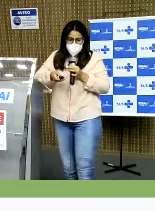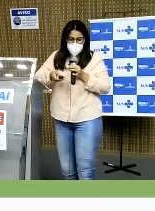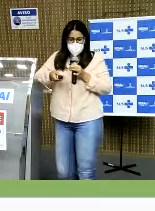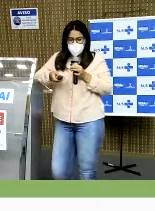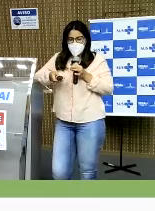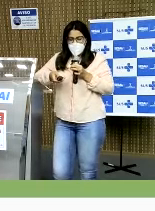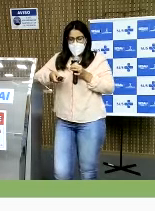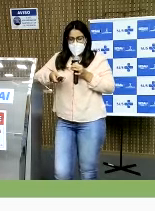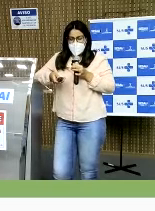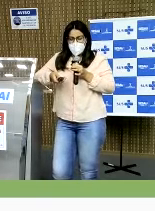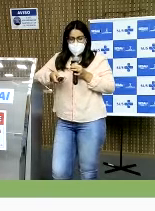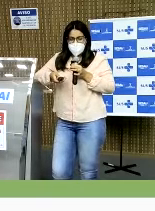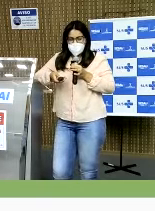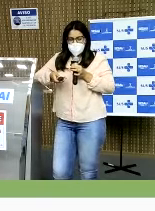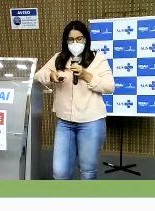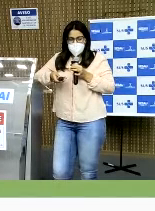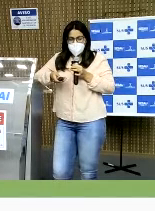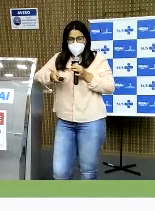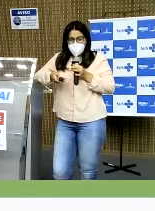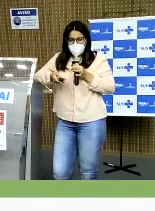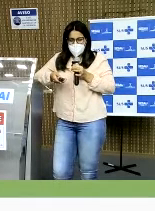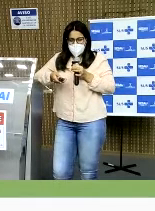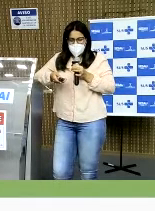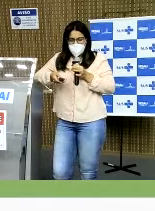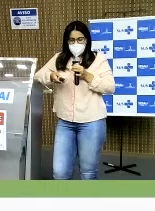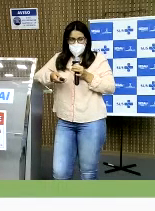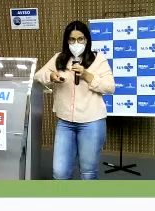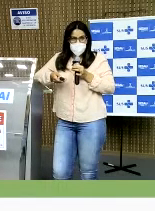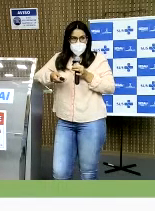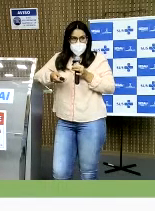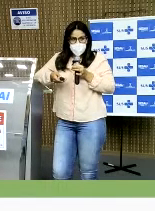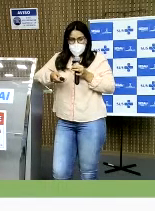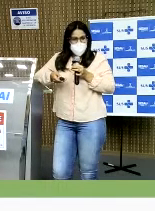134 gestantes. No primeiro semestre de 2021, 34.